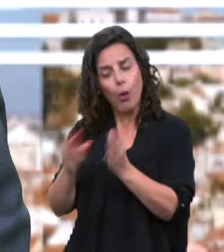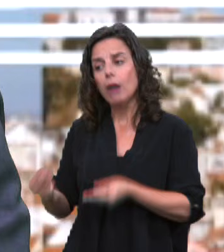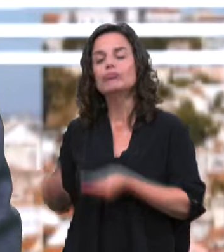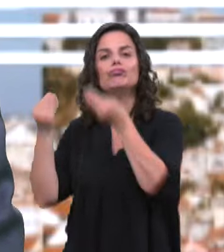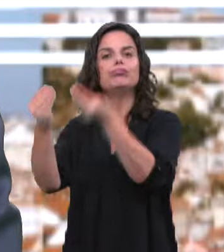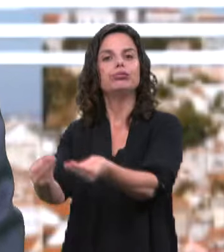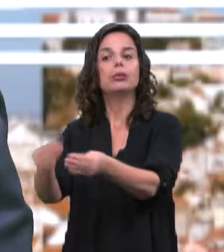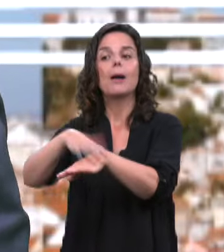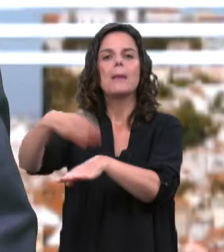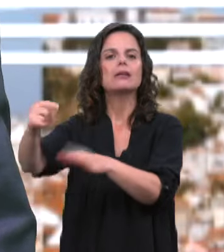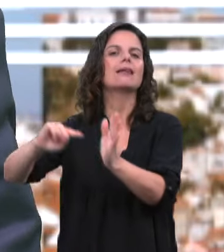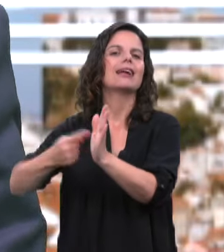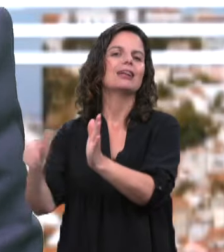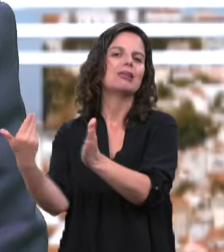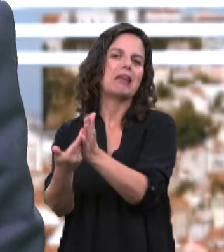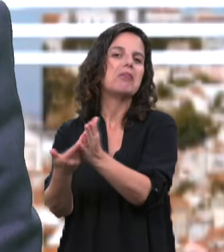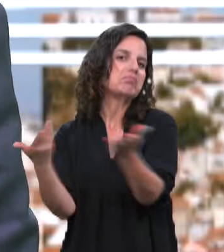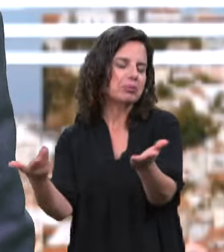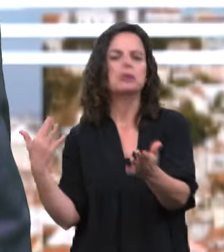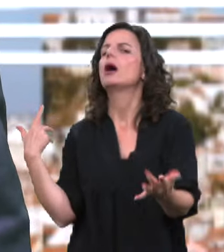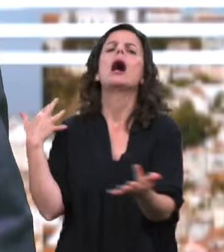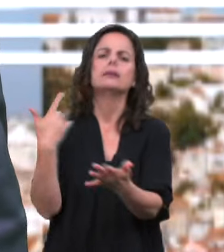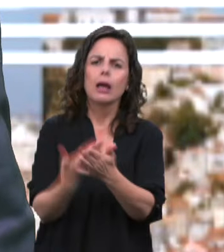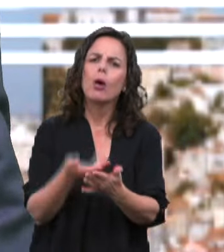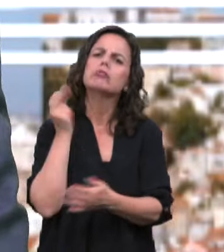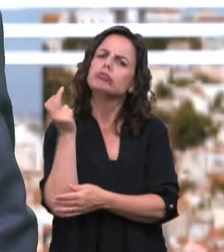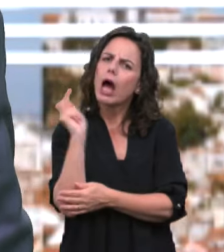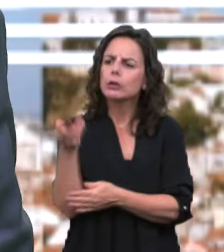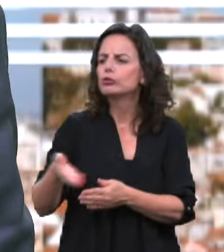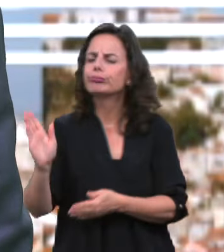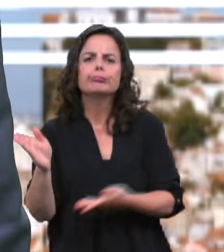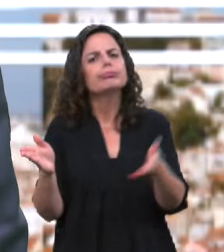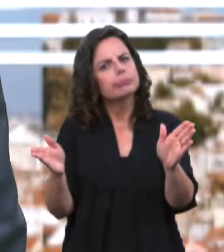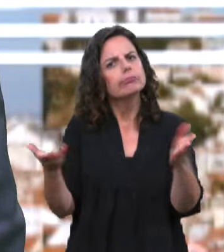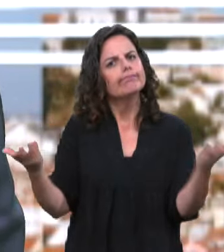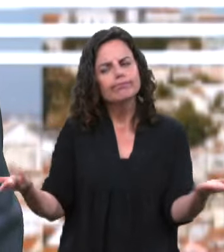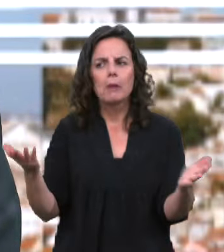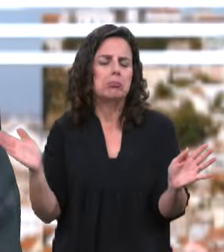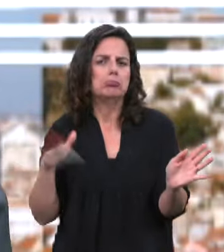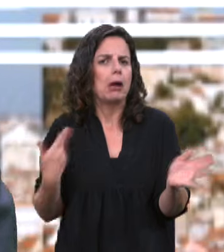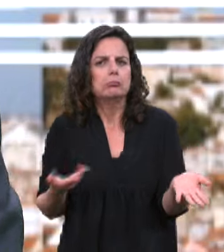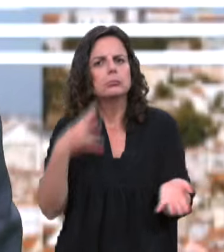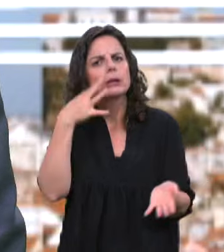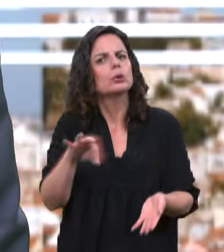a posteriori. Este é um mecanismo que os profissionais já utilizam há muitos anos e que, portanto, se tornou